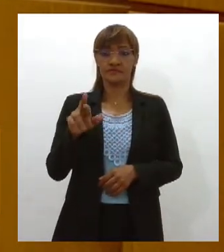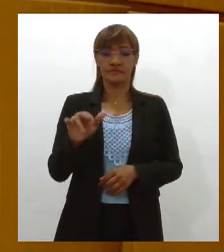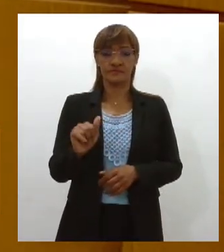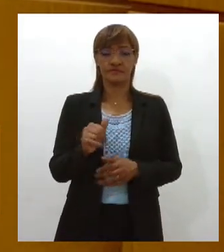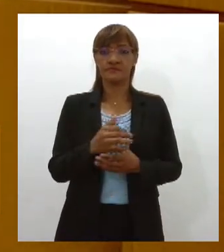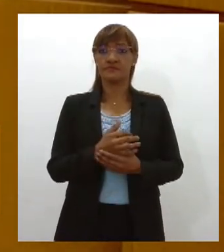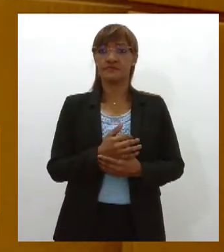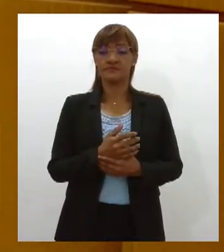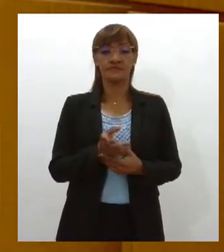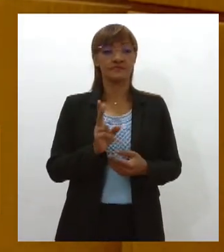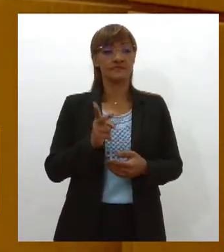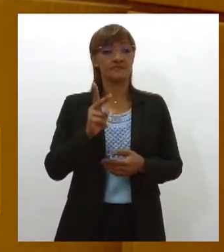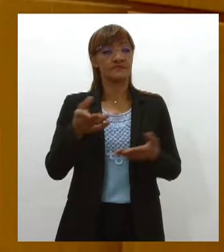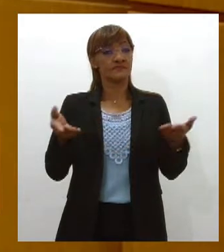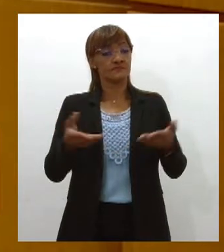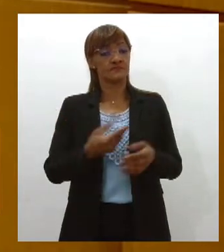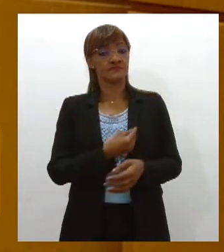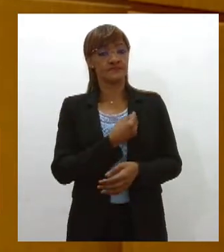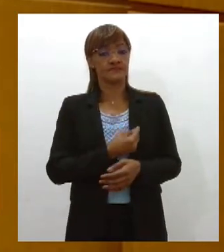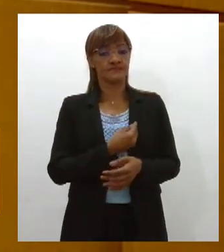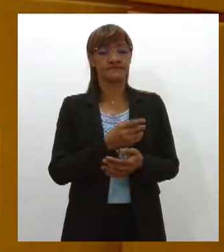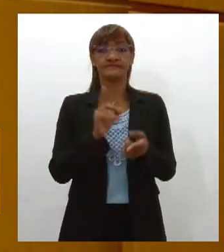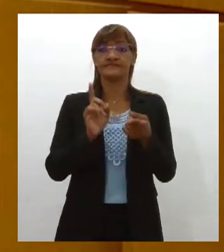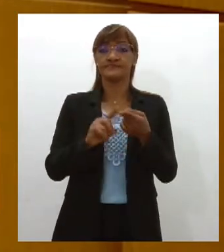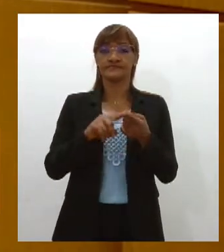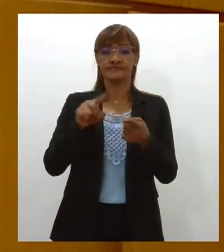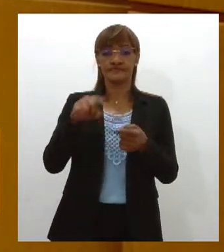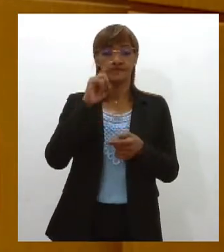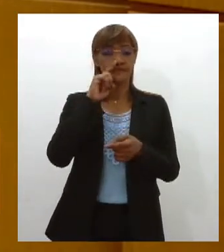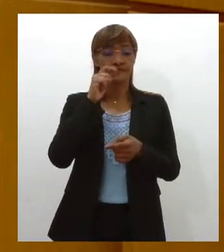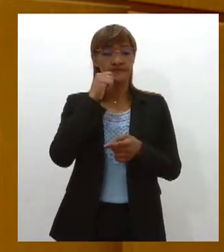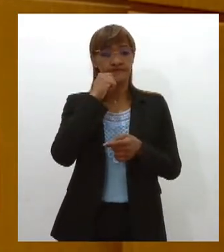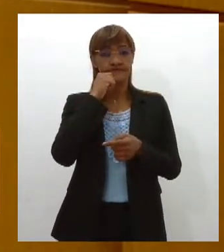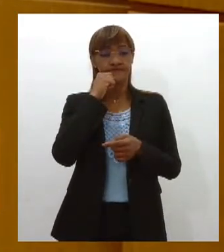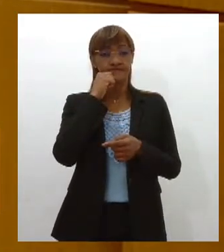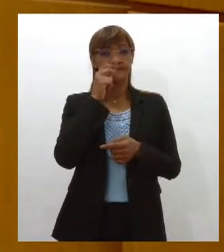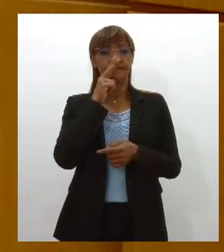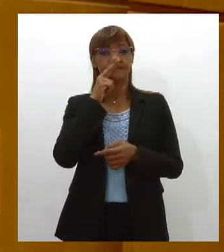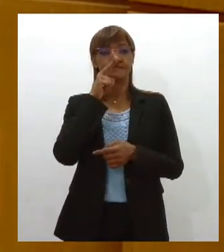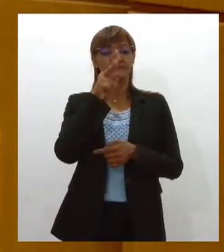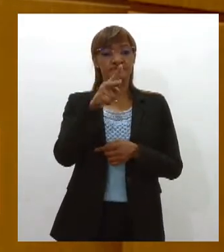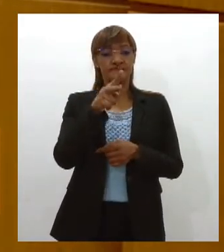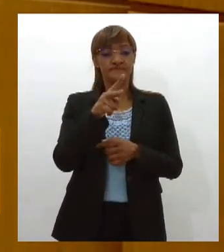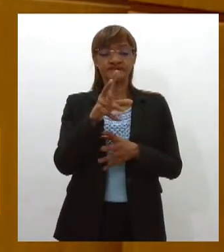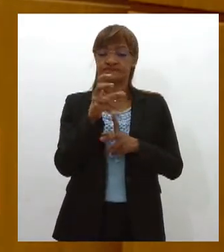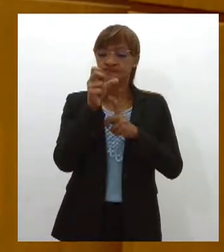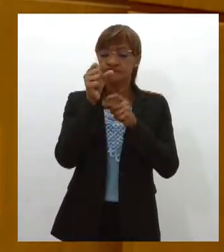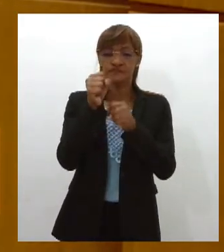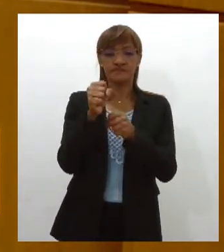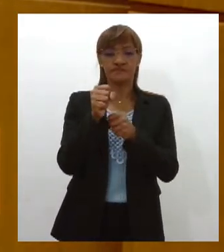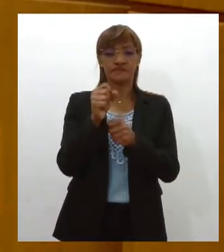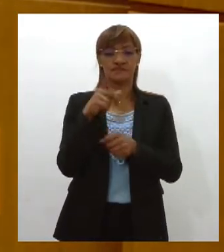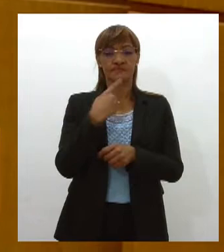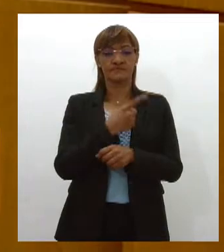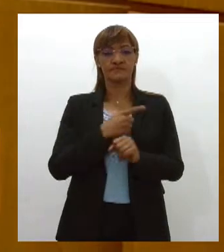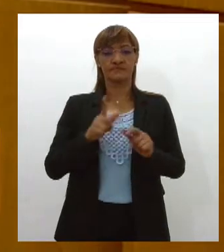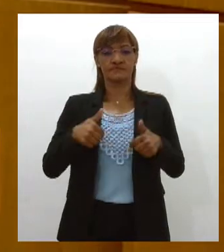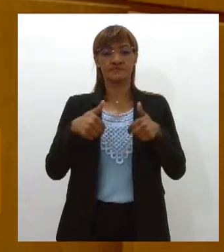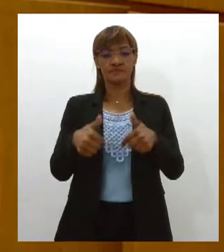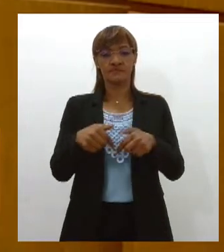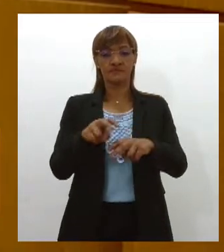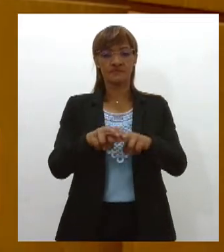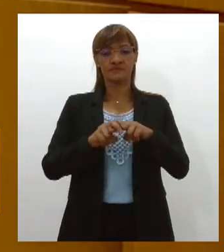espaço. Conseguimos manter em Aracaju o peso e a força que nós temos construído e, portanto,